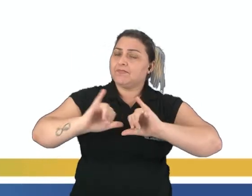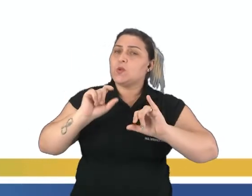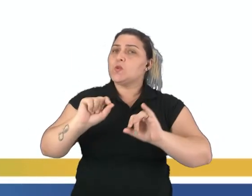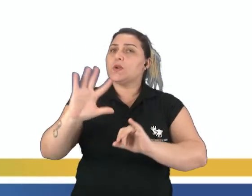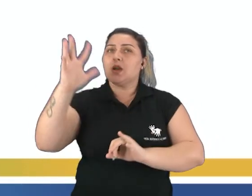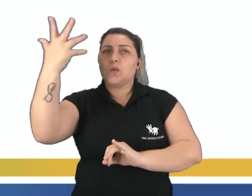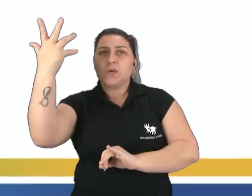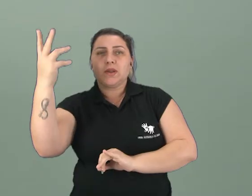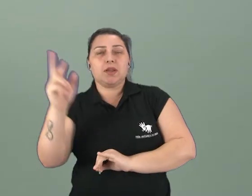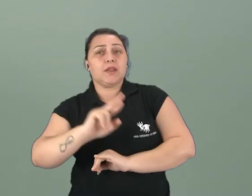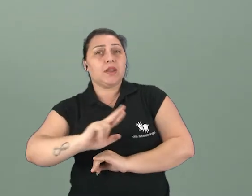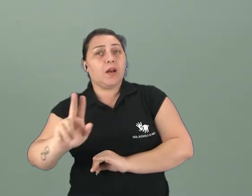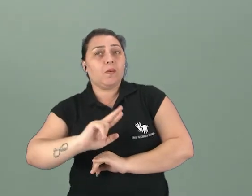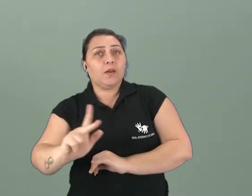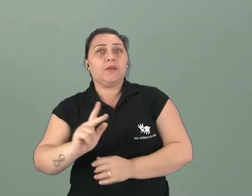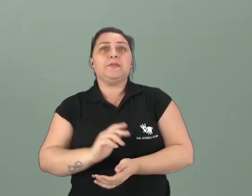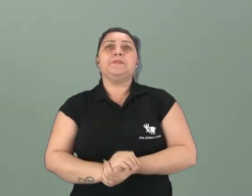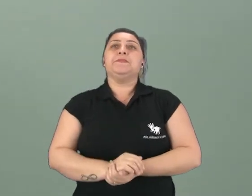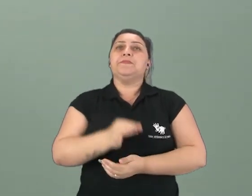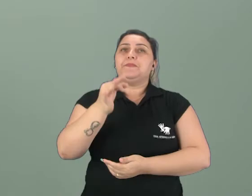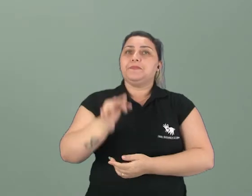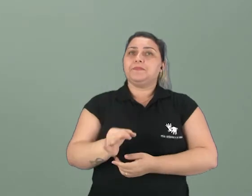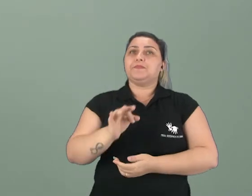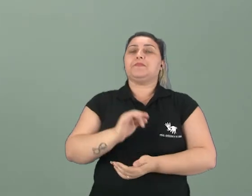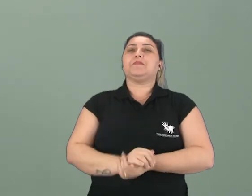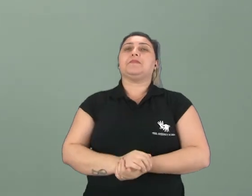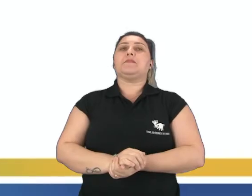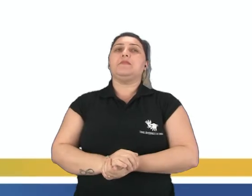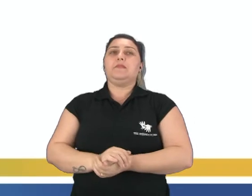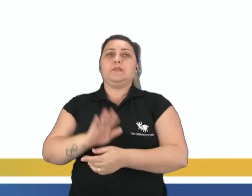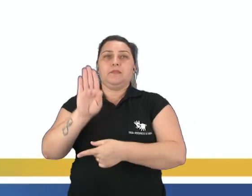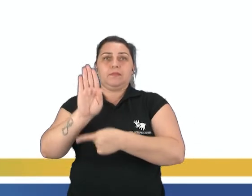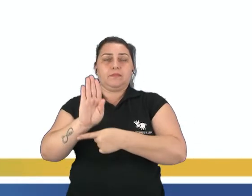que aconteceu com esse personagem. Certamente não é essa.